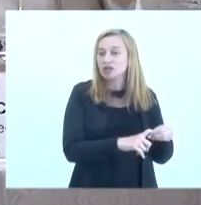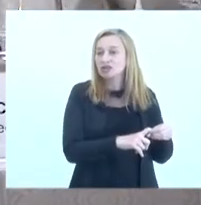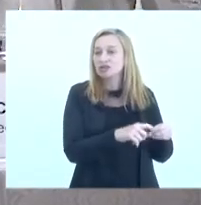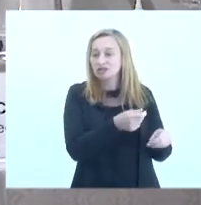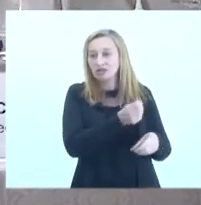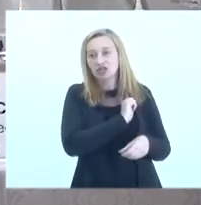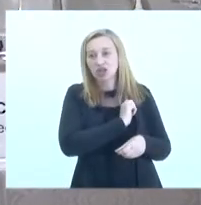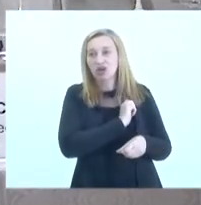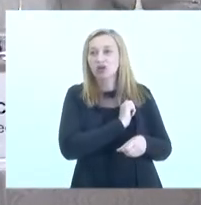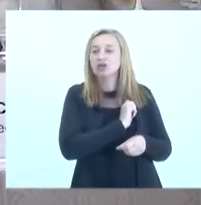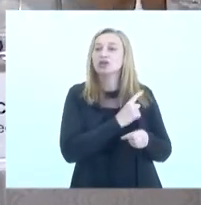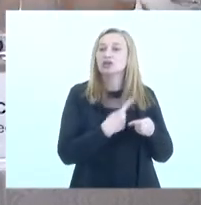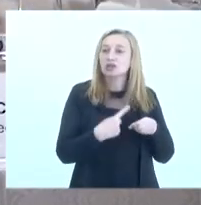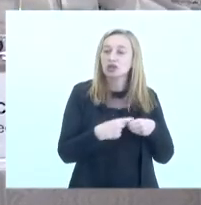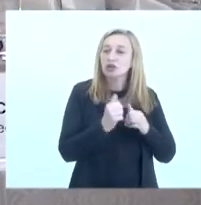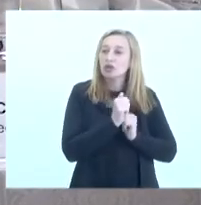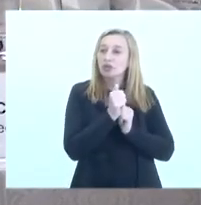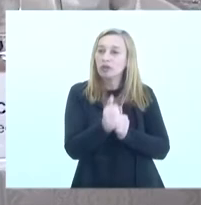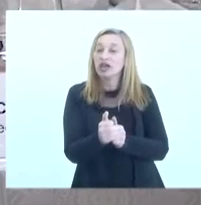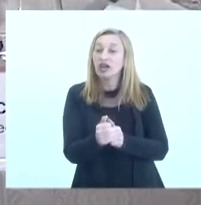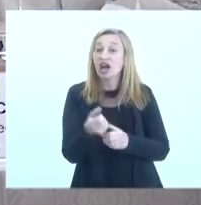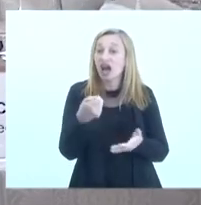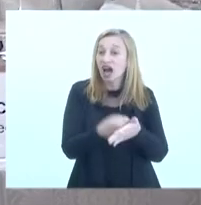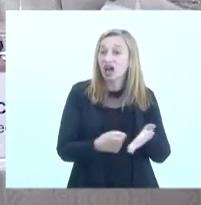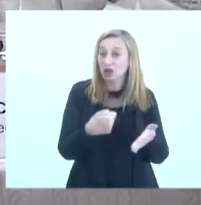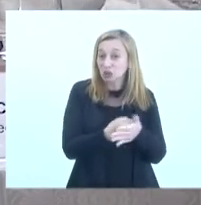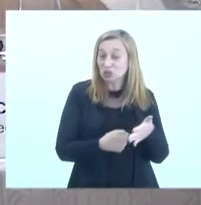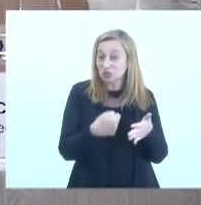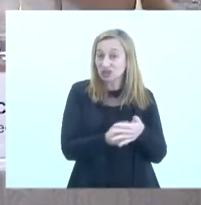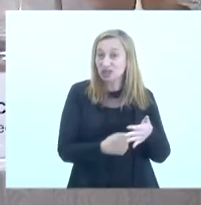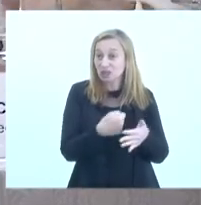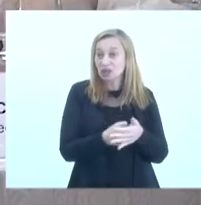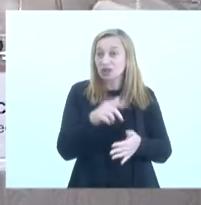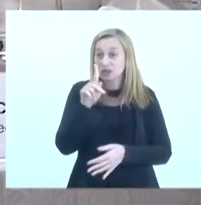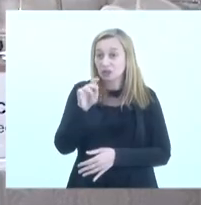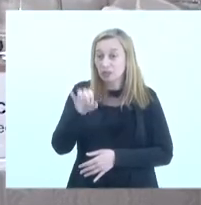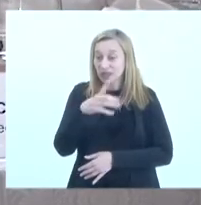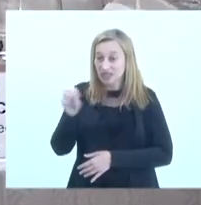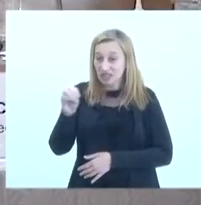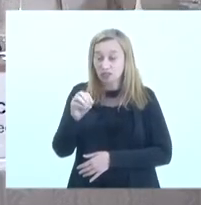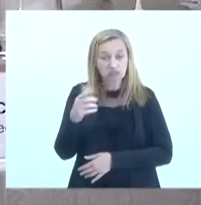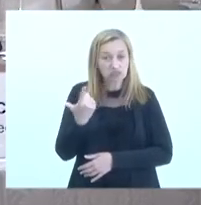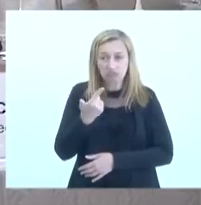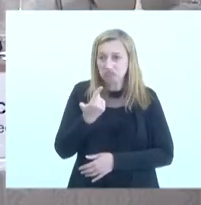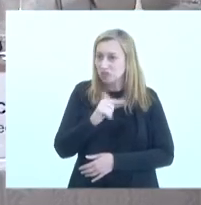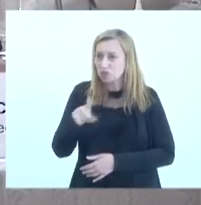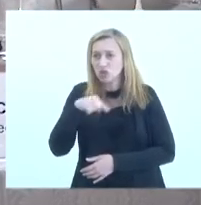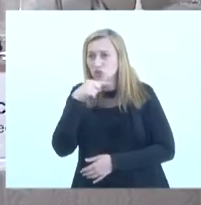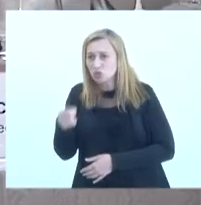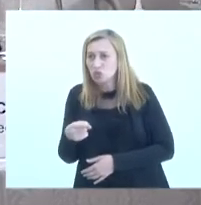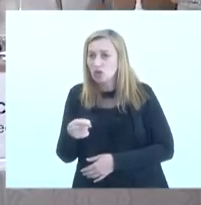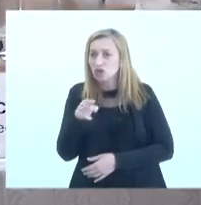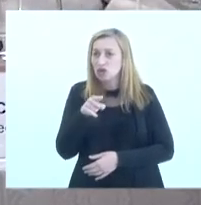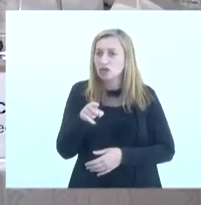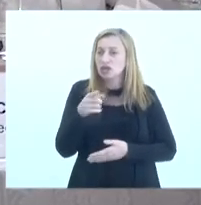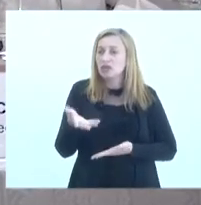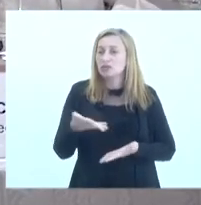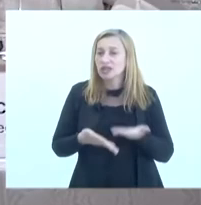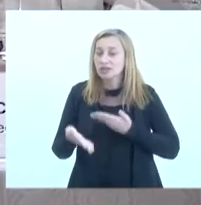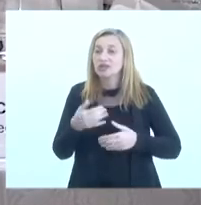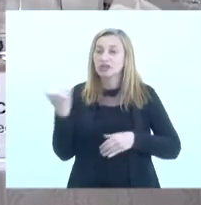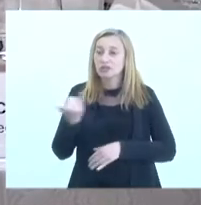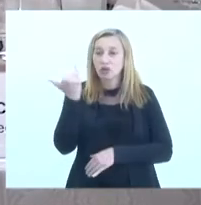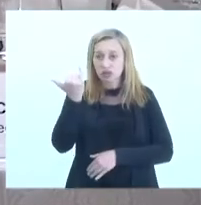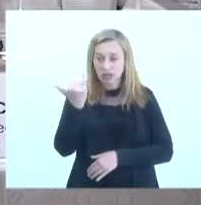eu acompanhei a luta do Pezão. Eu não tenho dúvida que você teve uma participação importante nisso,